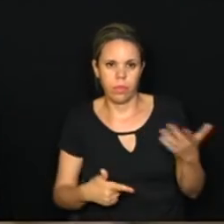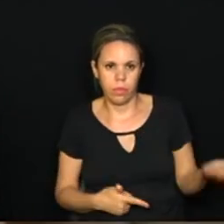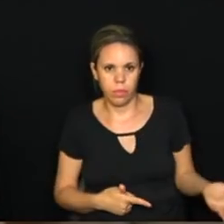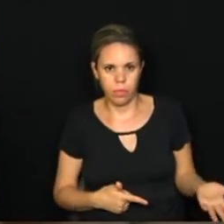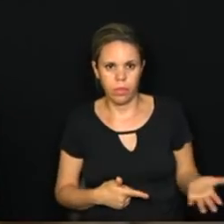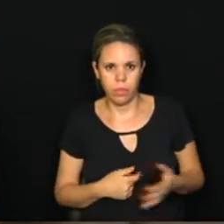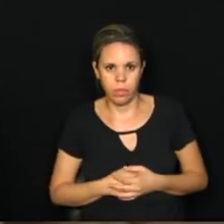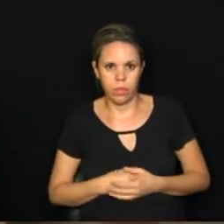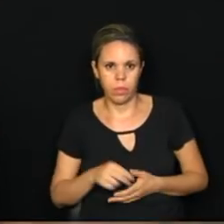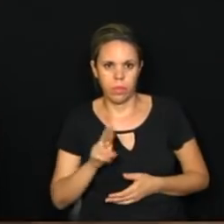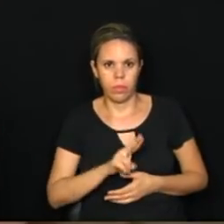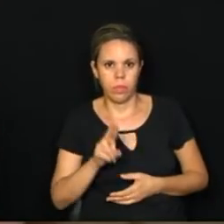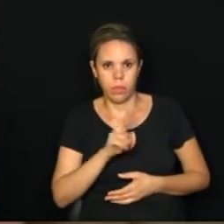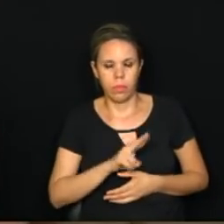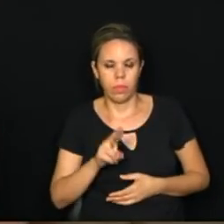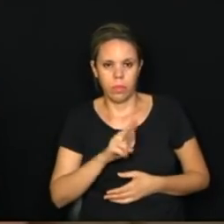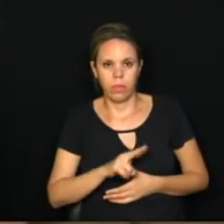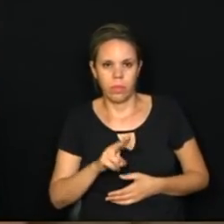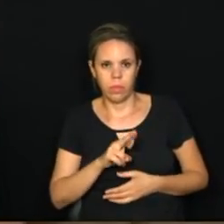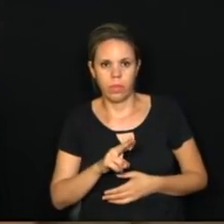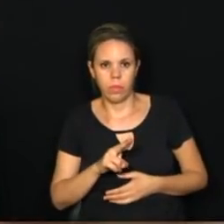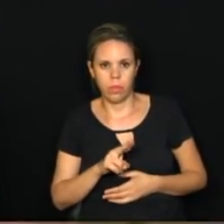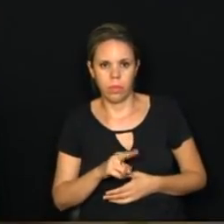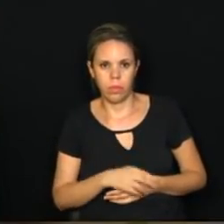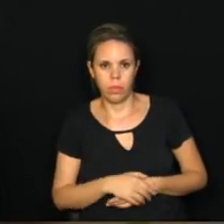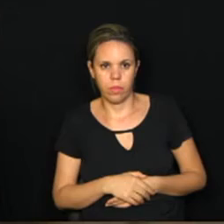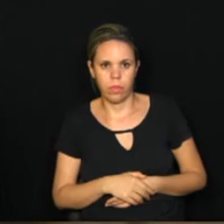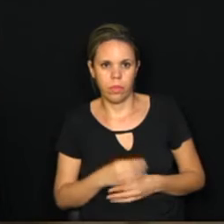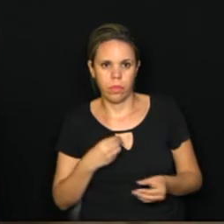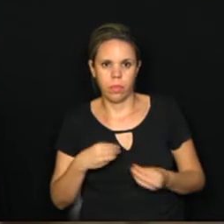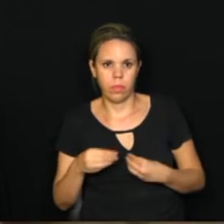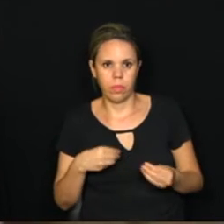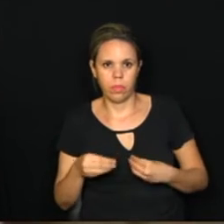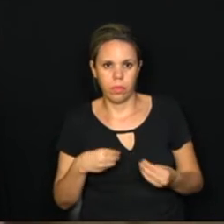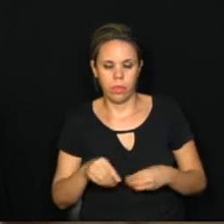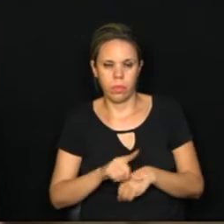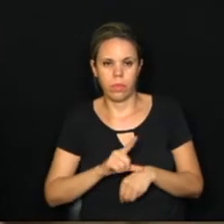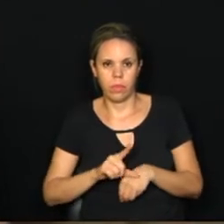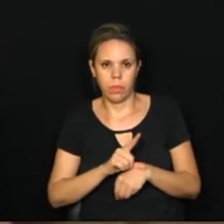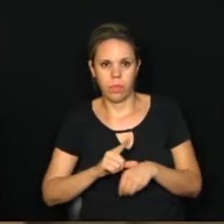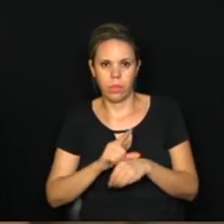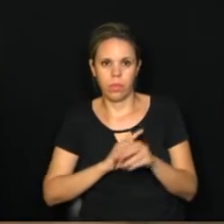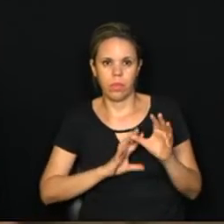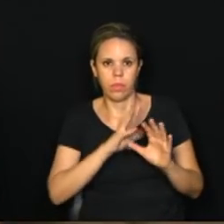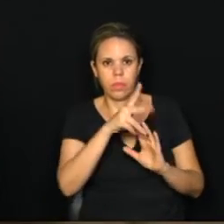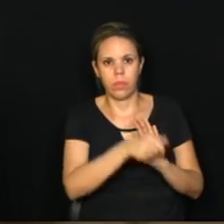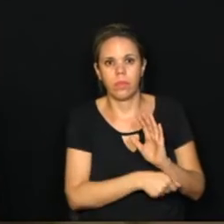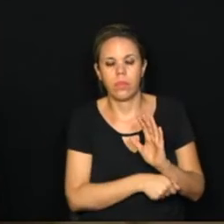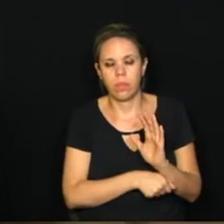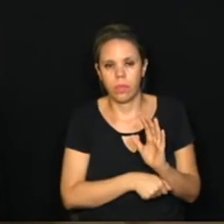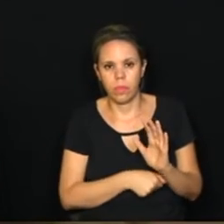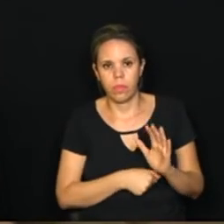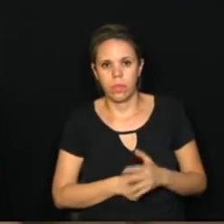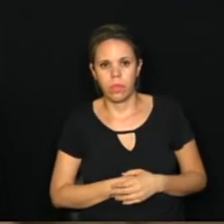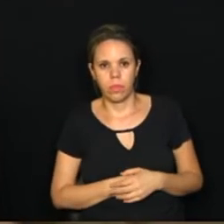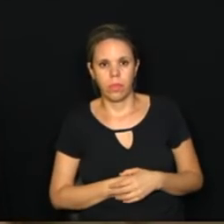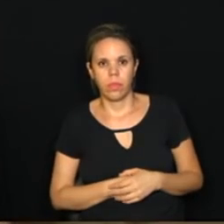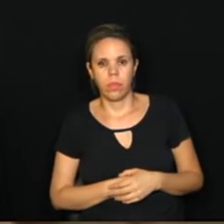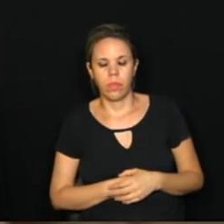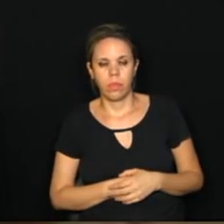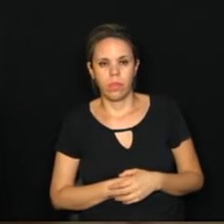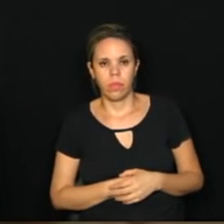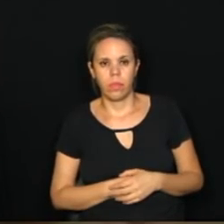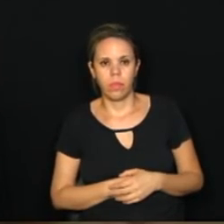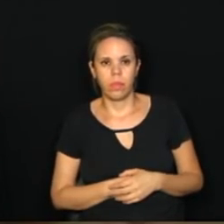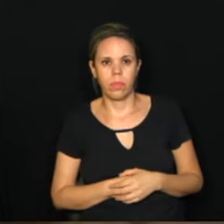acaba sendo usada como forma para legitimar a flexibilização da legislação ambiental, a flexibilização que permite a